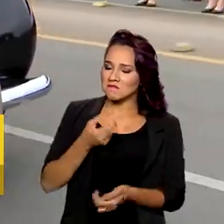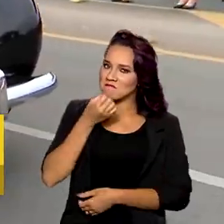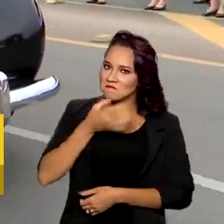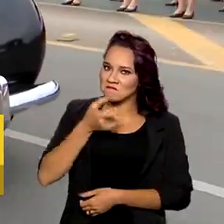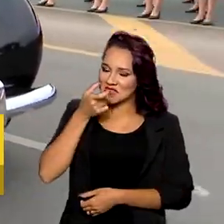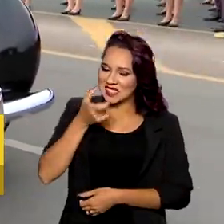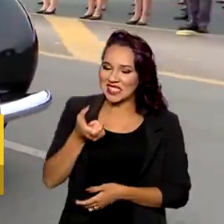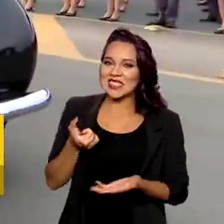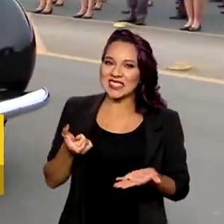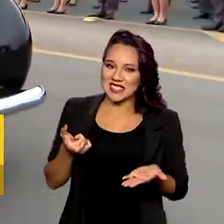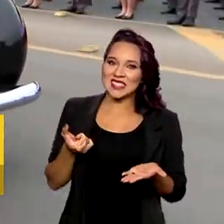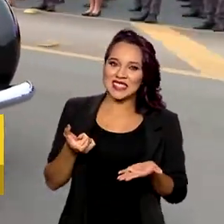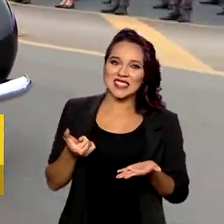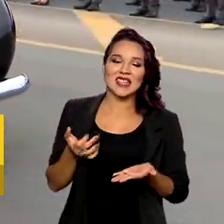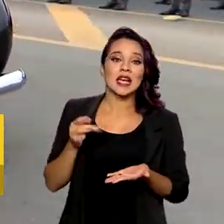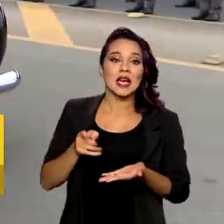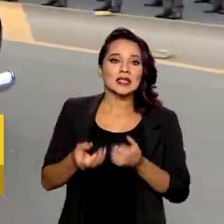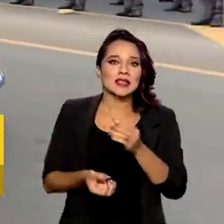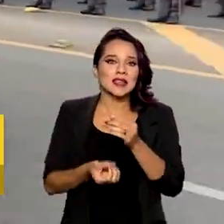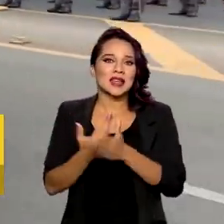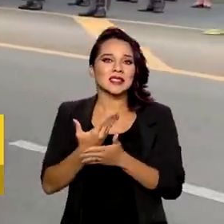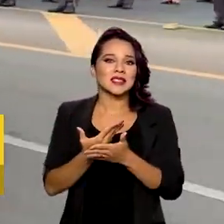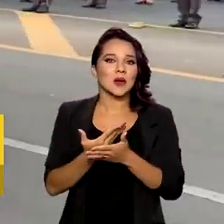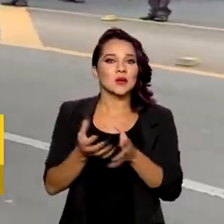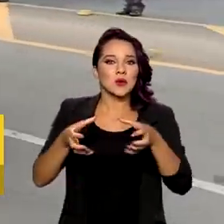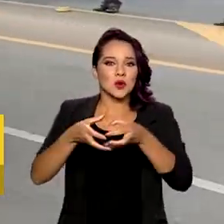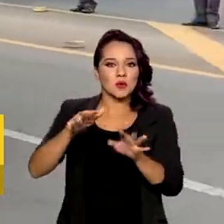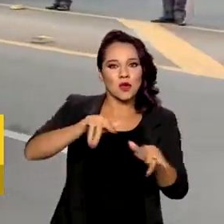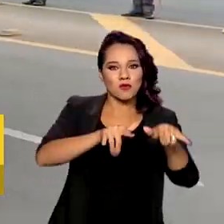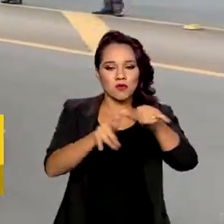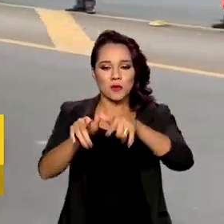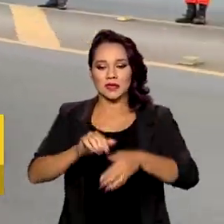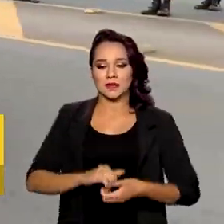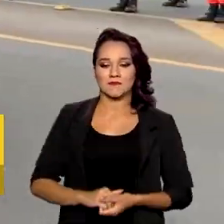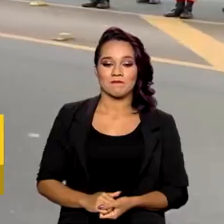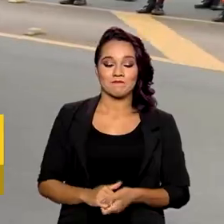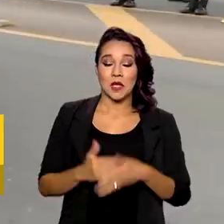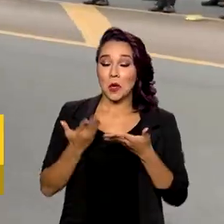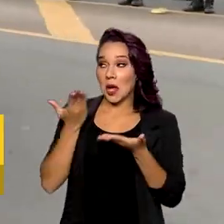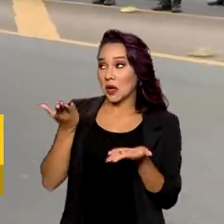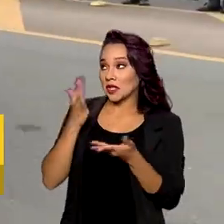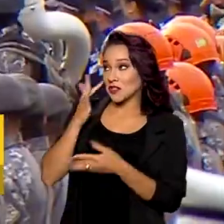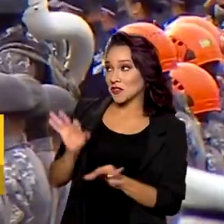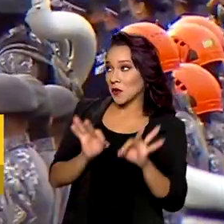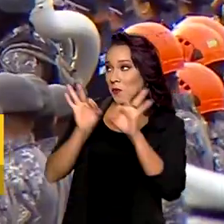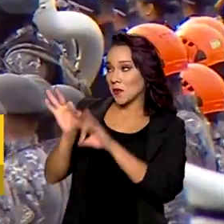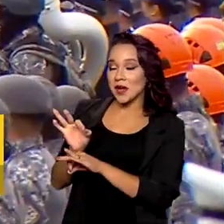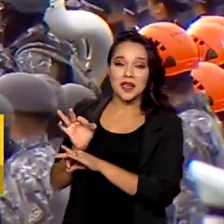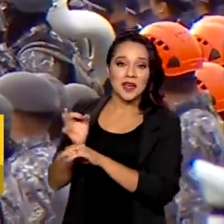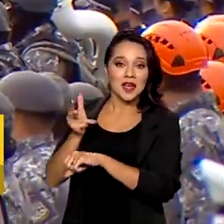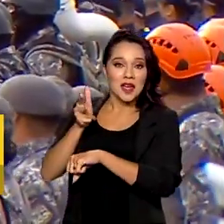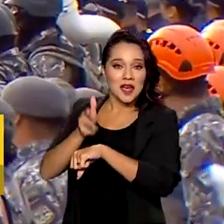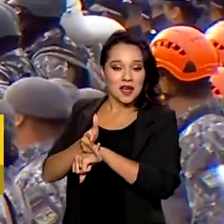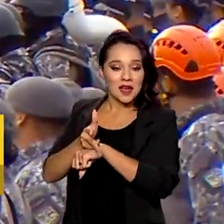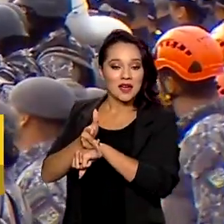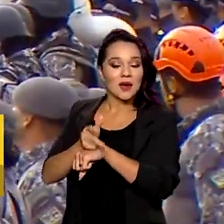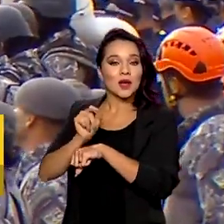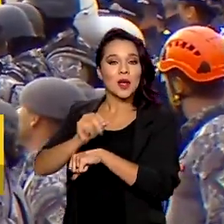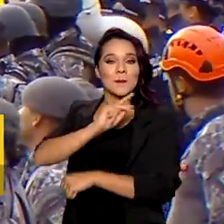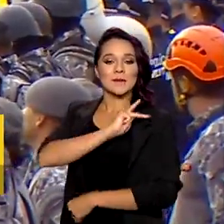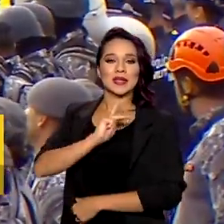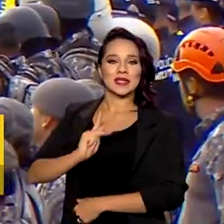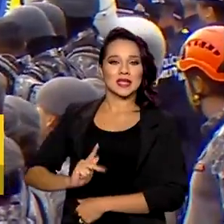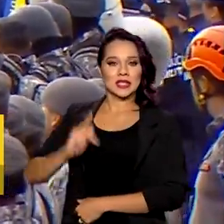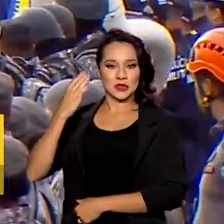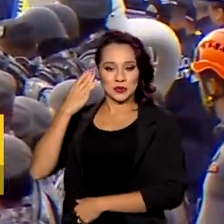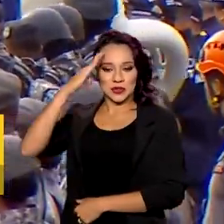interessante esse nascimento aí da Esquadrilha da Fumaça. Enquanto o senhor fala, a gente acompanha aqui ao vivo as imagens do presidente